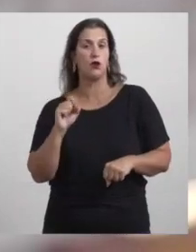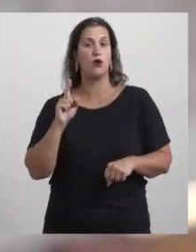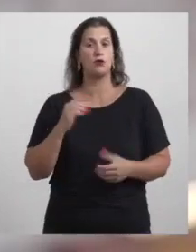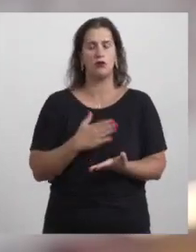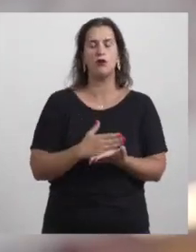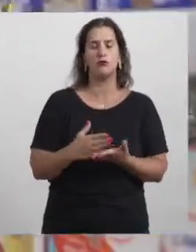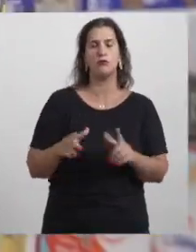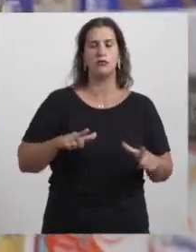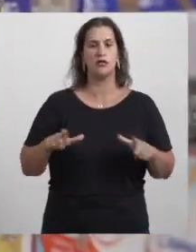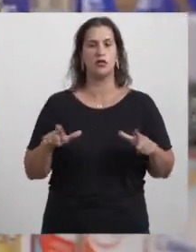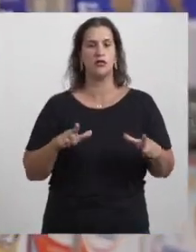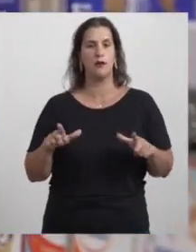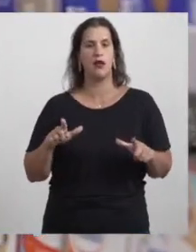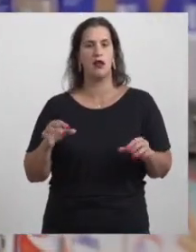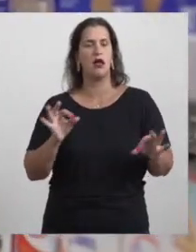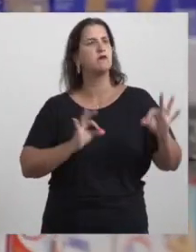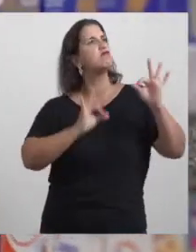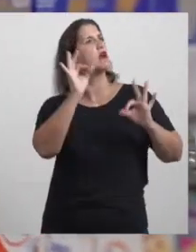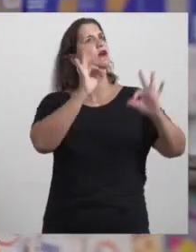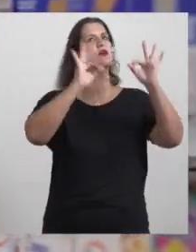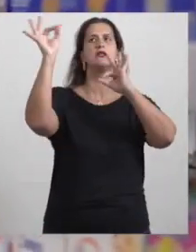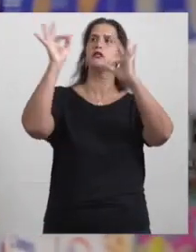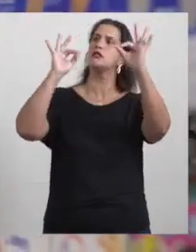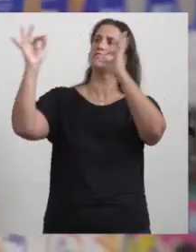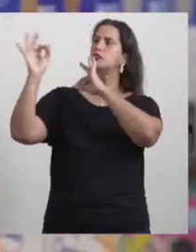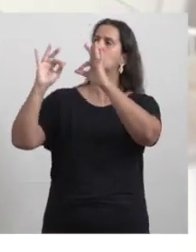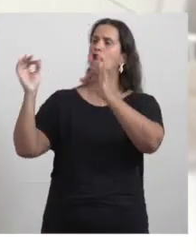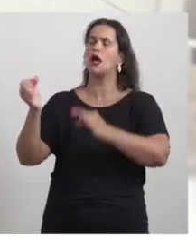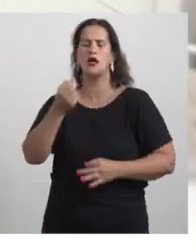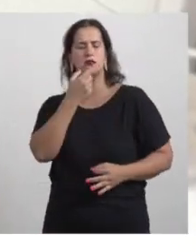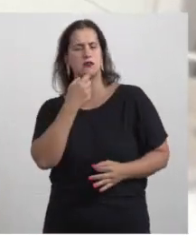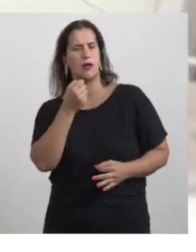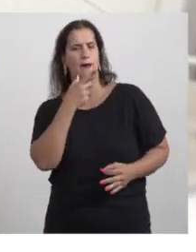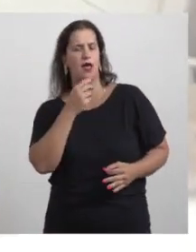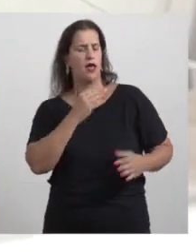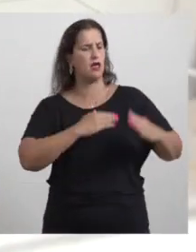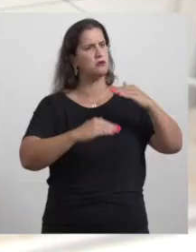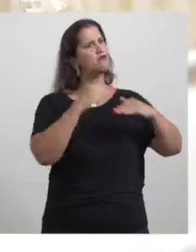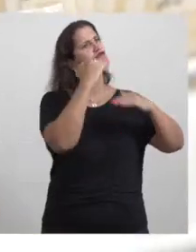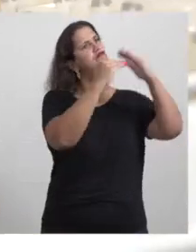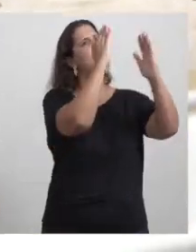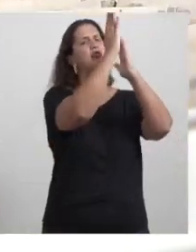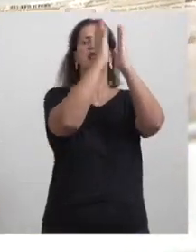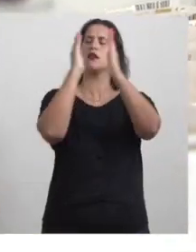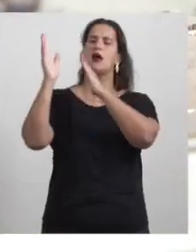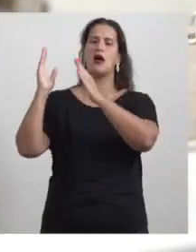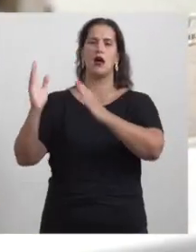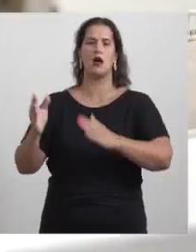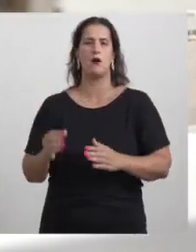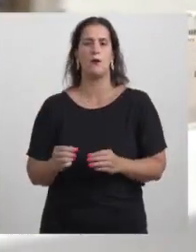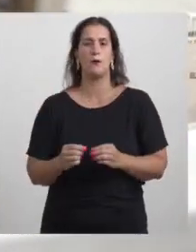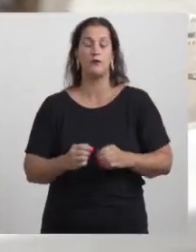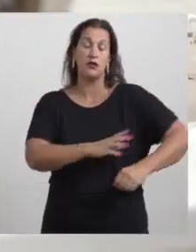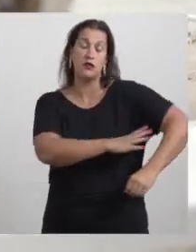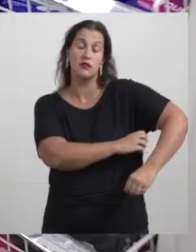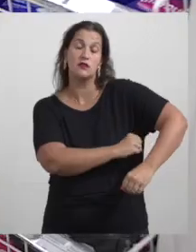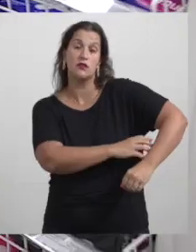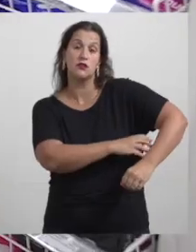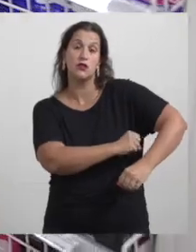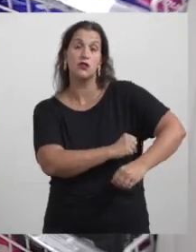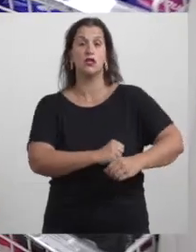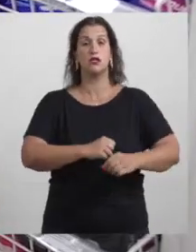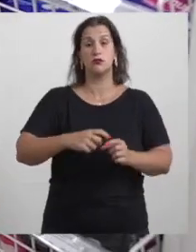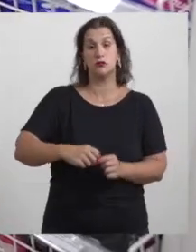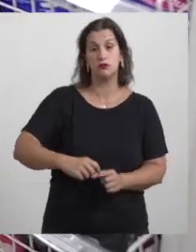8 horas, o ponto, eu começo a trabalhar, repondo mercadorias,